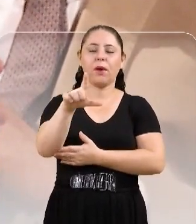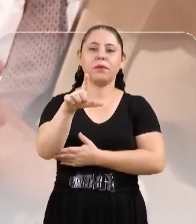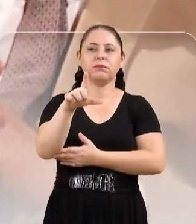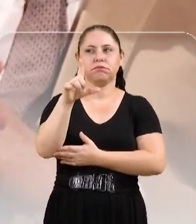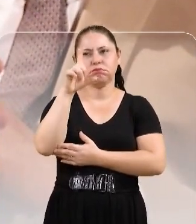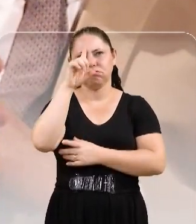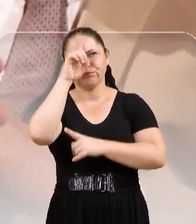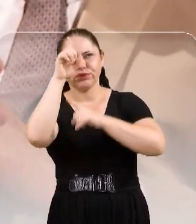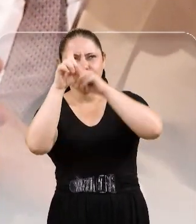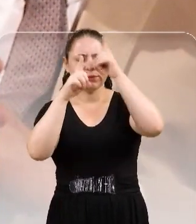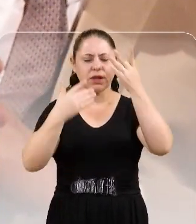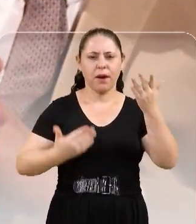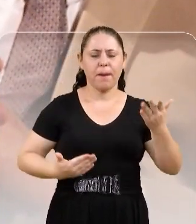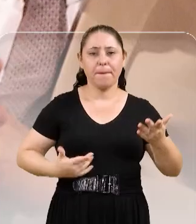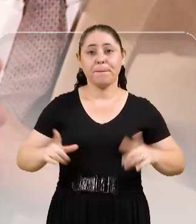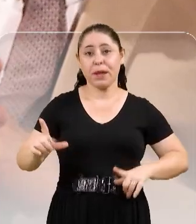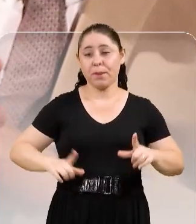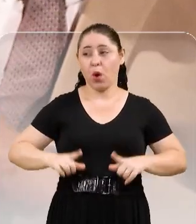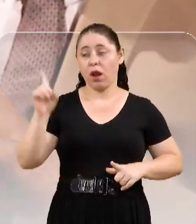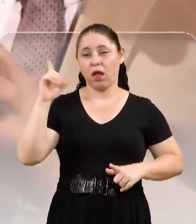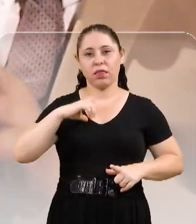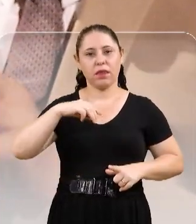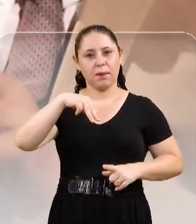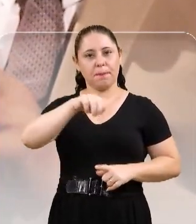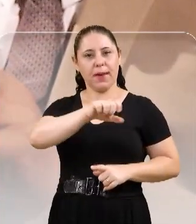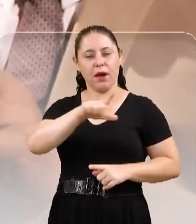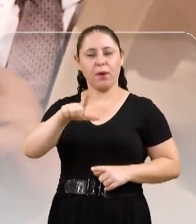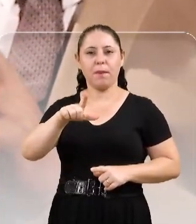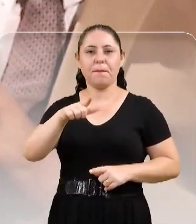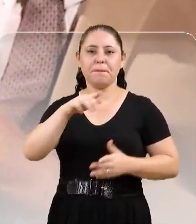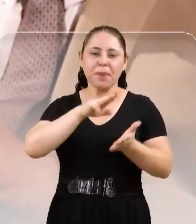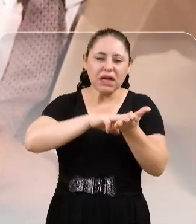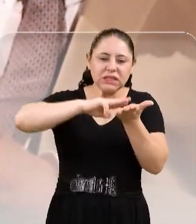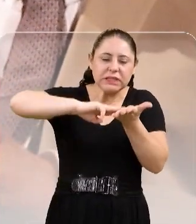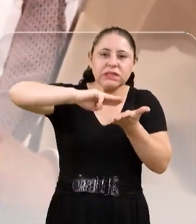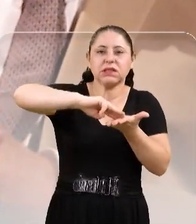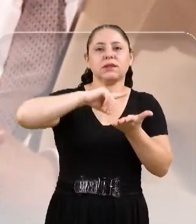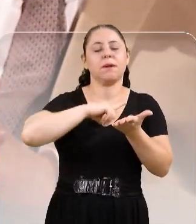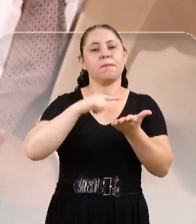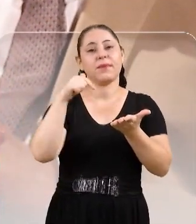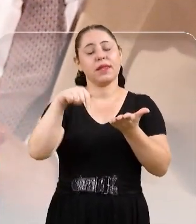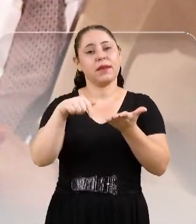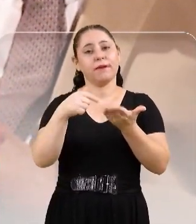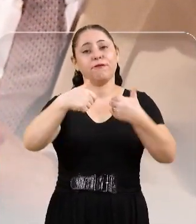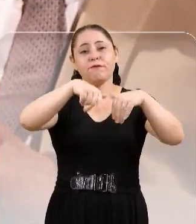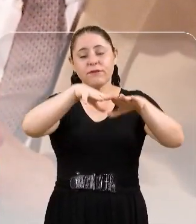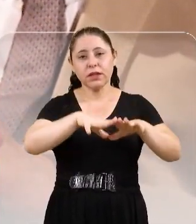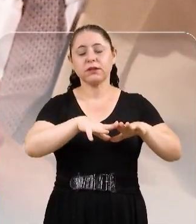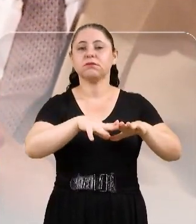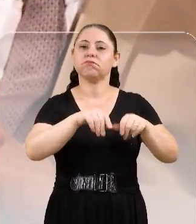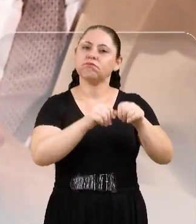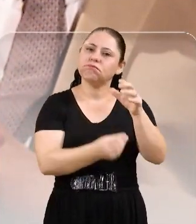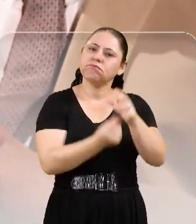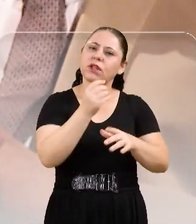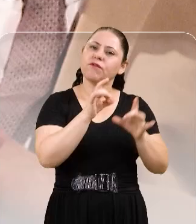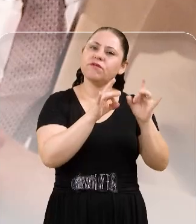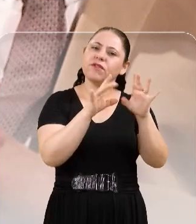lá. Era uma ideia de um primo meu lá de Londrina, que tem esse Pastel Mel até hoje lá, e aqui eles ficaram